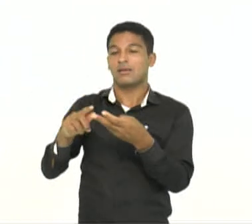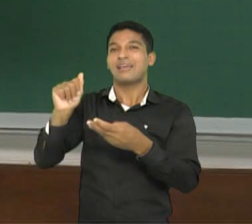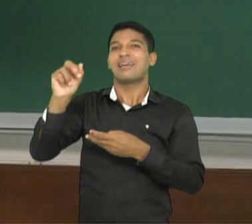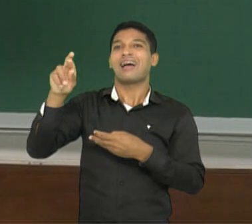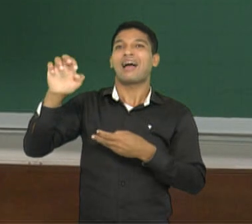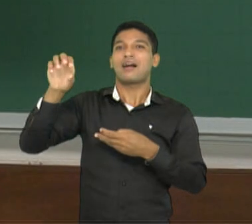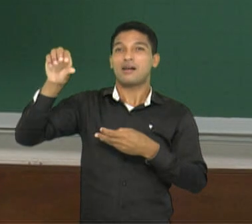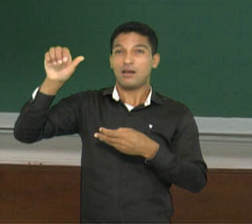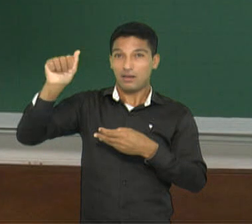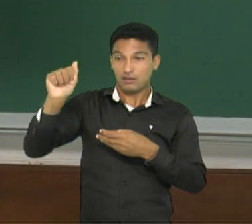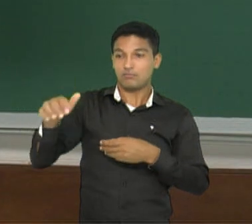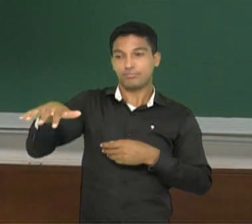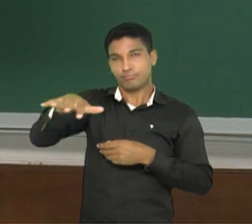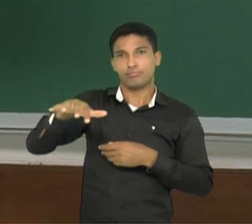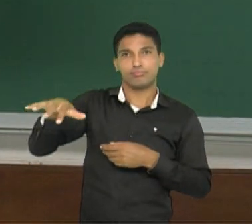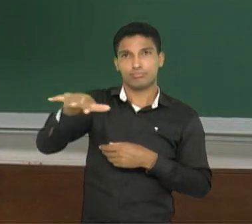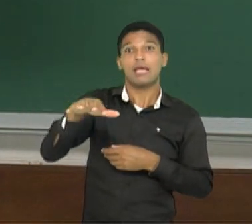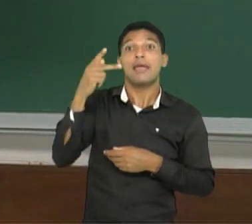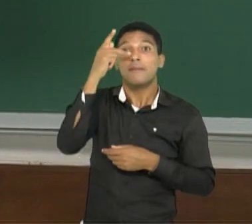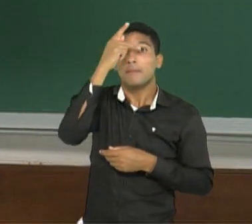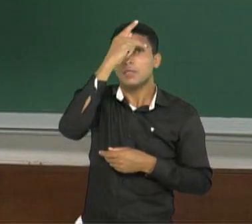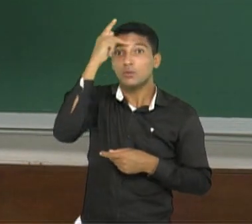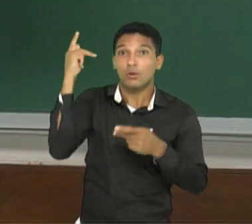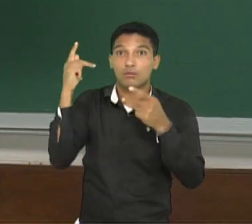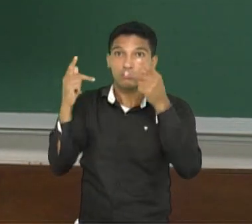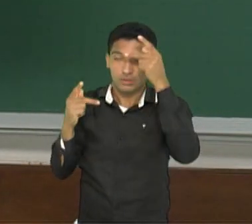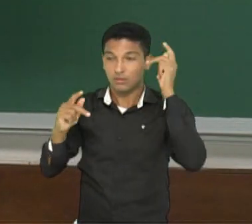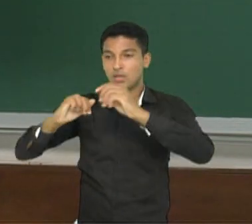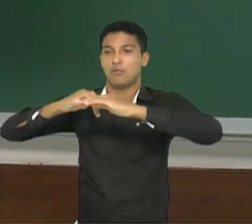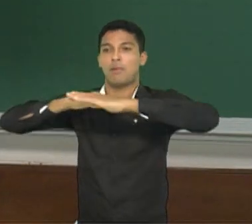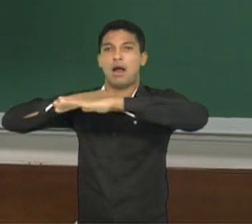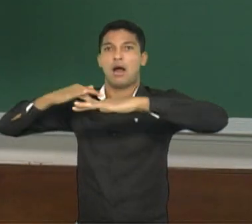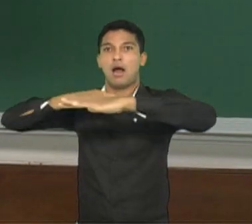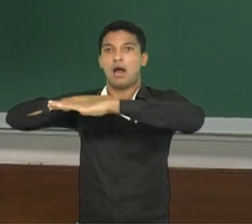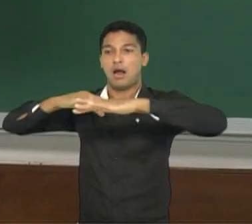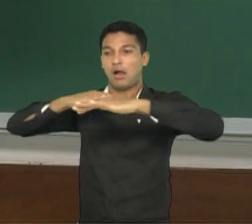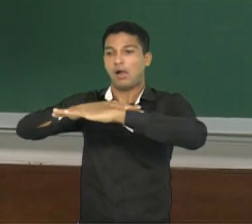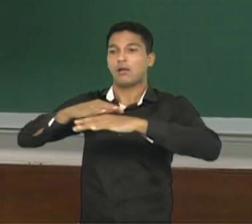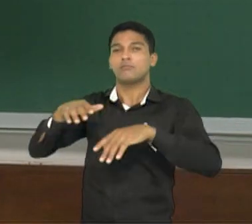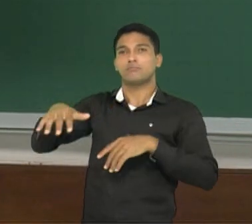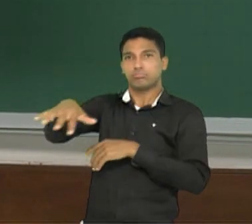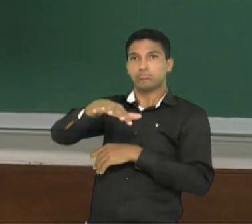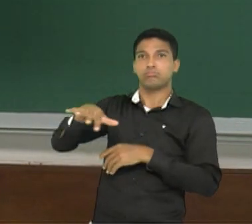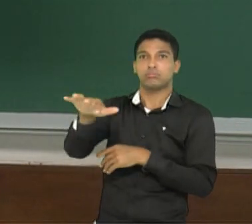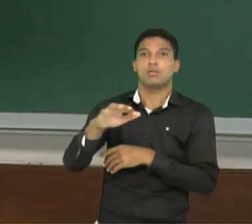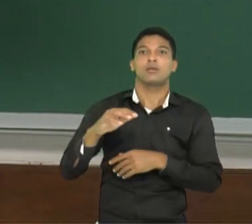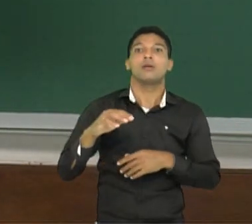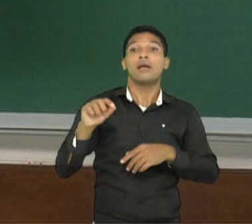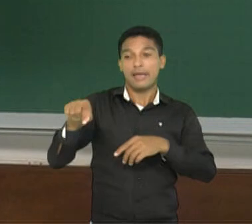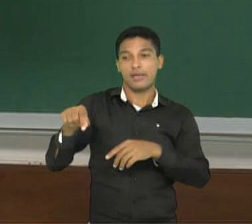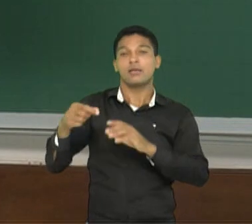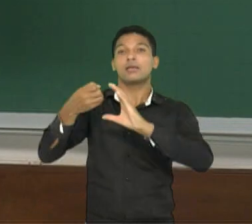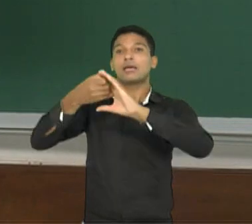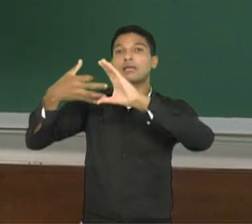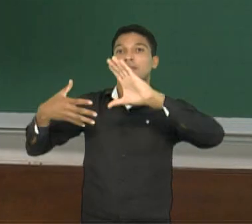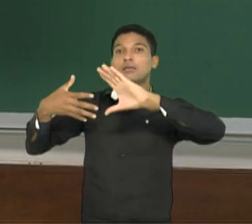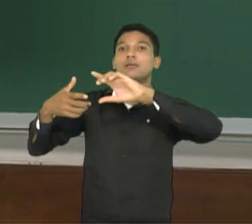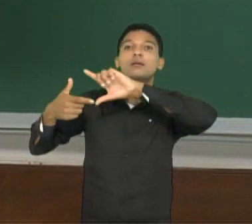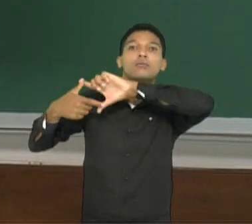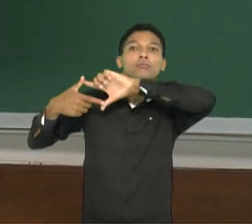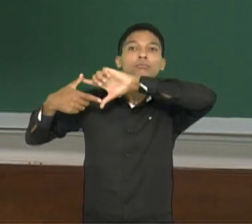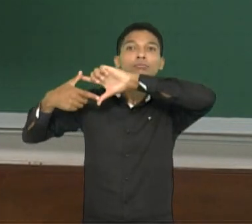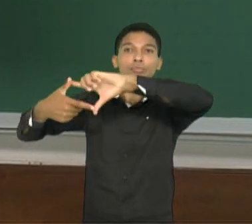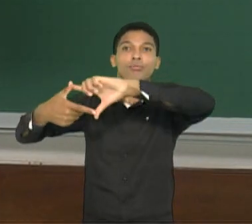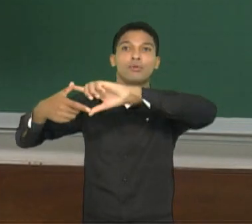das pessoas que ocupam aquele determinado espaço e que têm entre si hábitos e costumes que são comuns, né, ou que